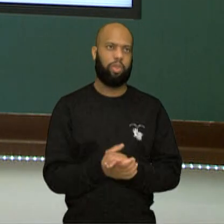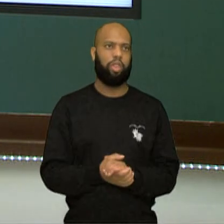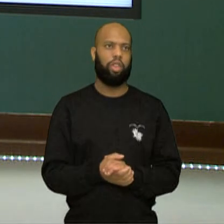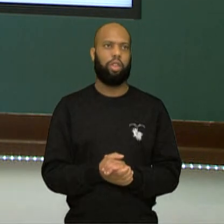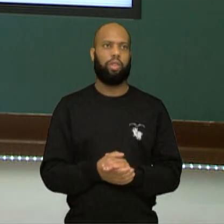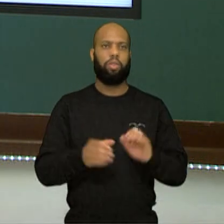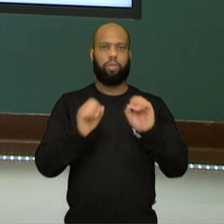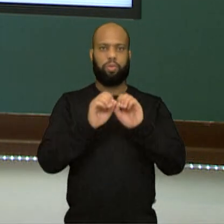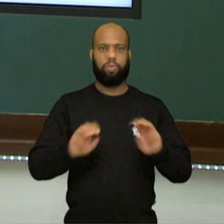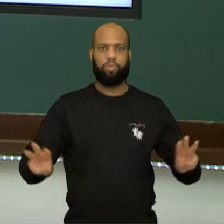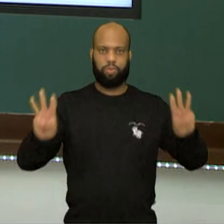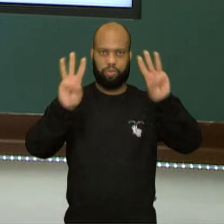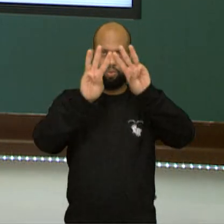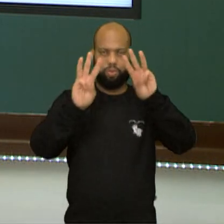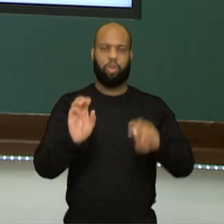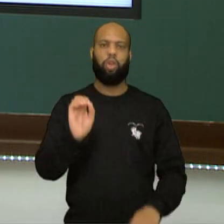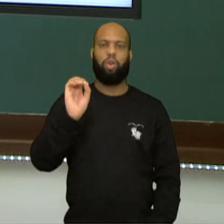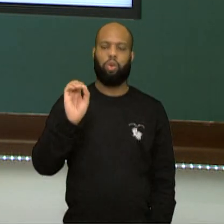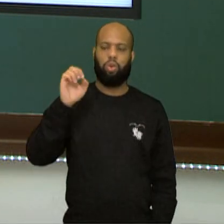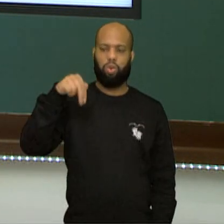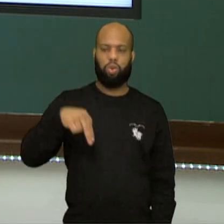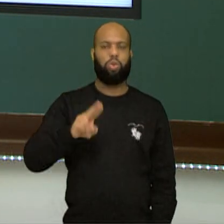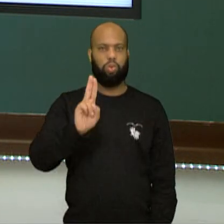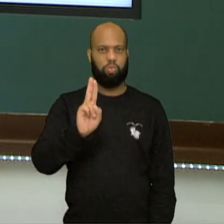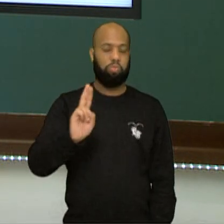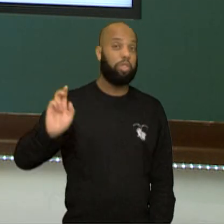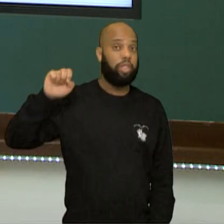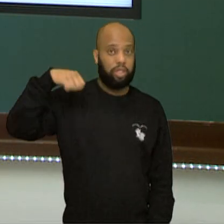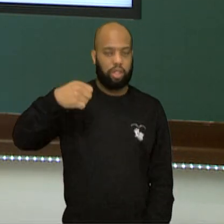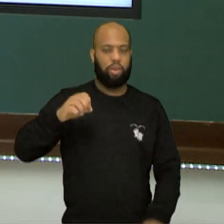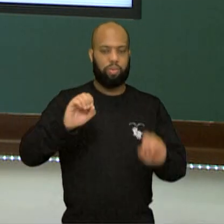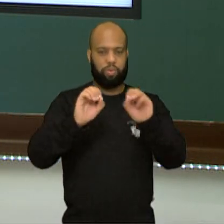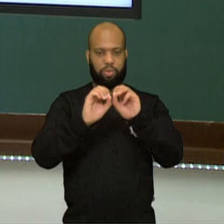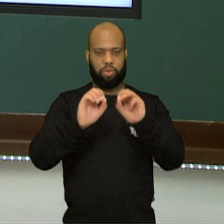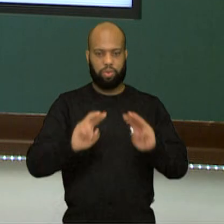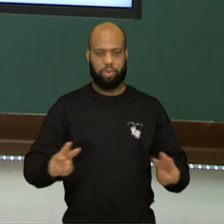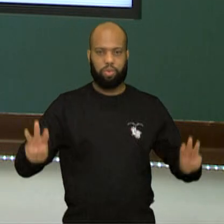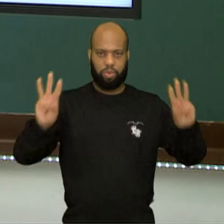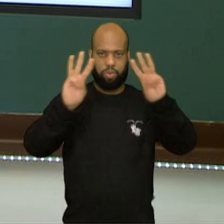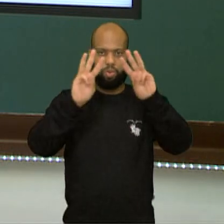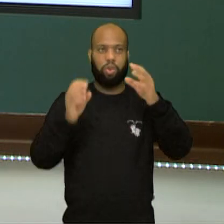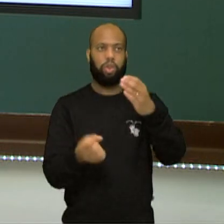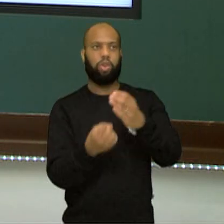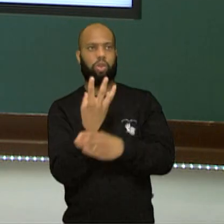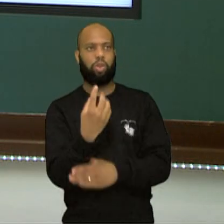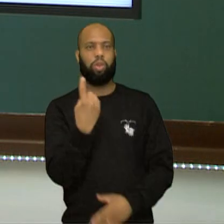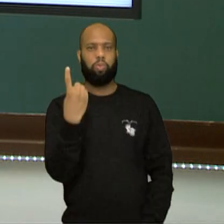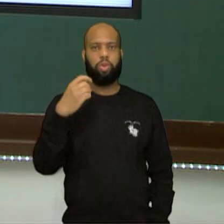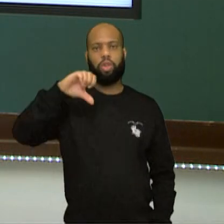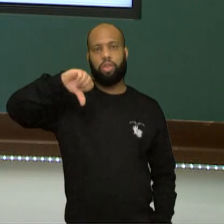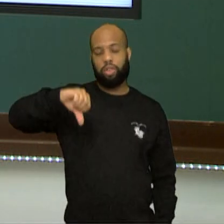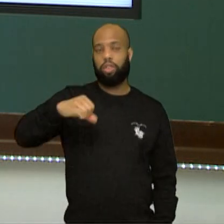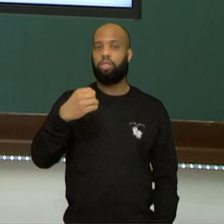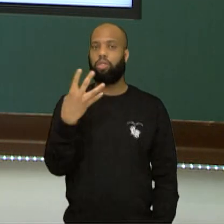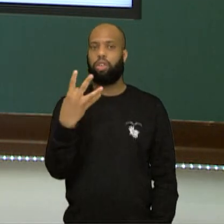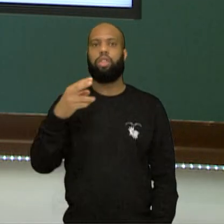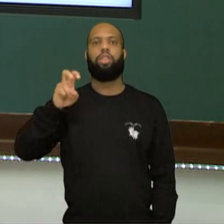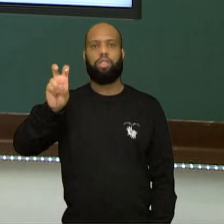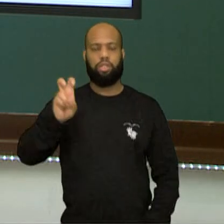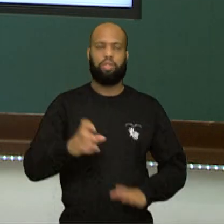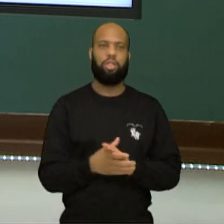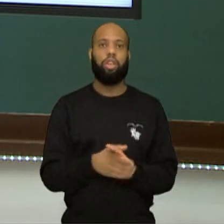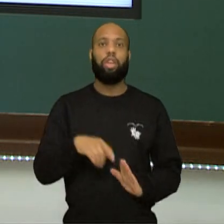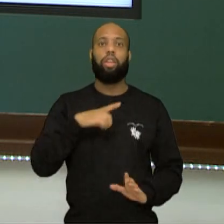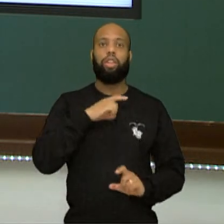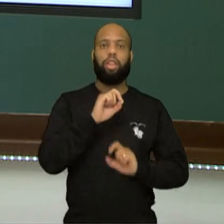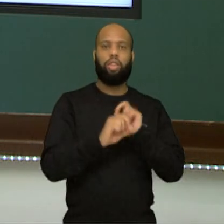das Nações Unidas, já ouviu falar? ONU. A ONU, ela foi criada em 1945, com a